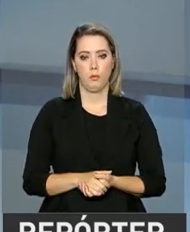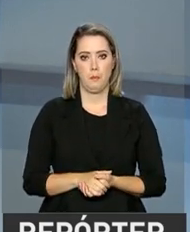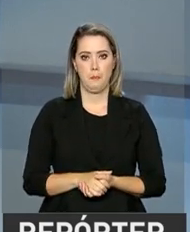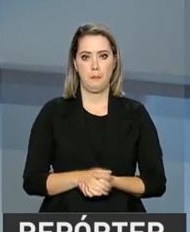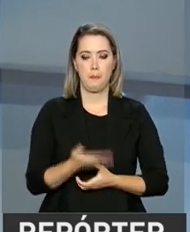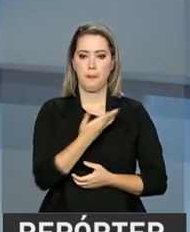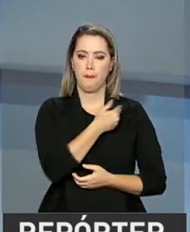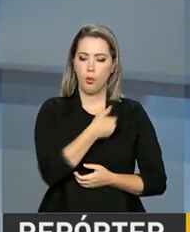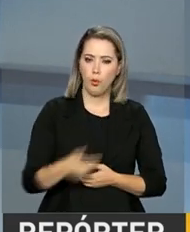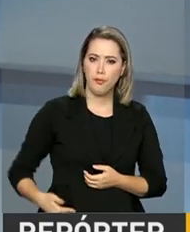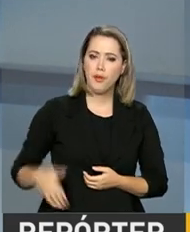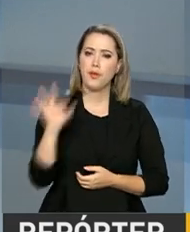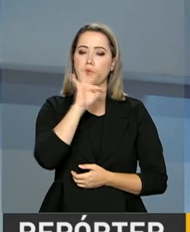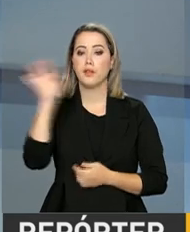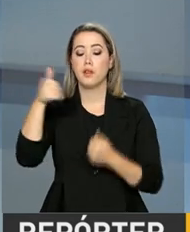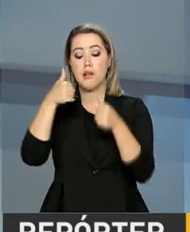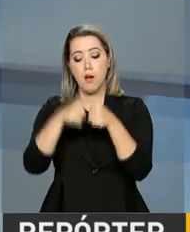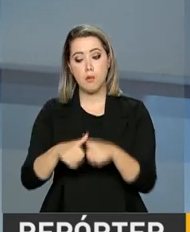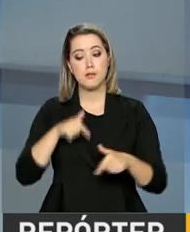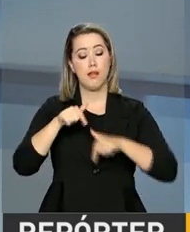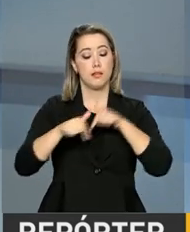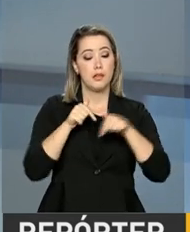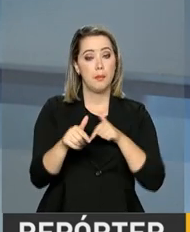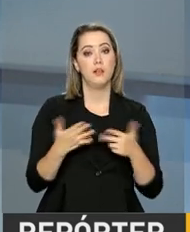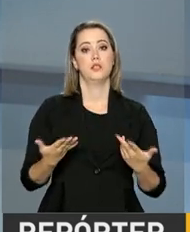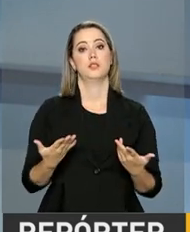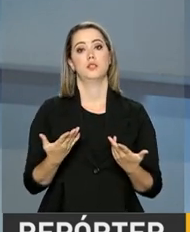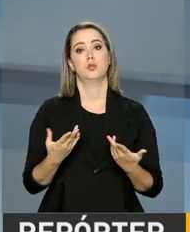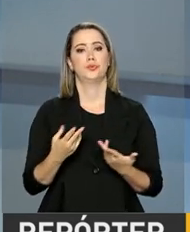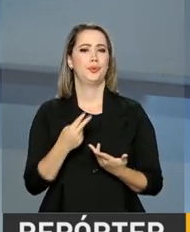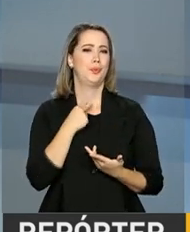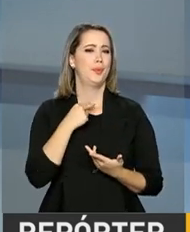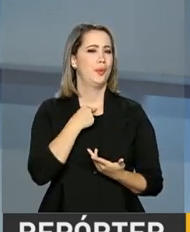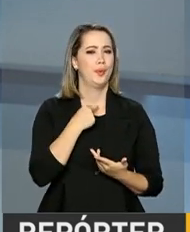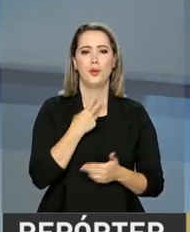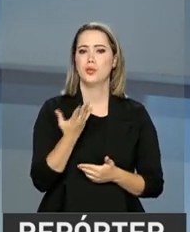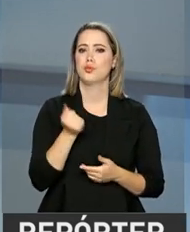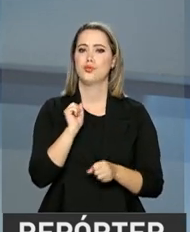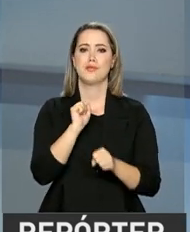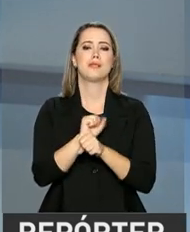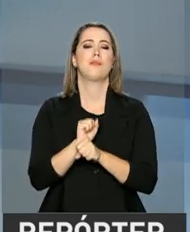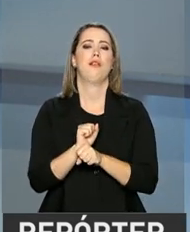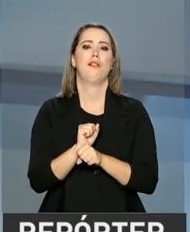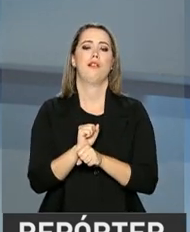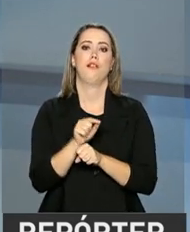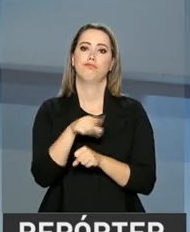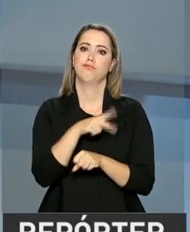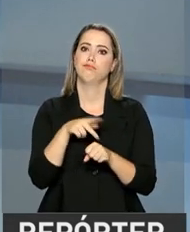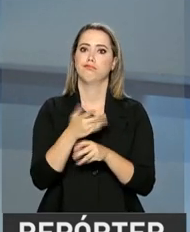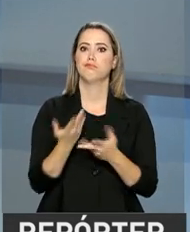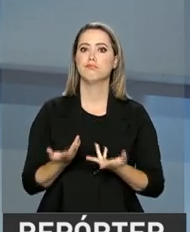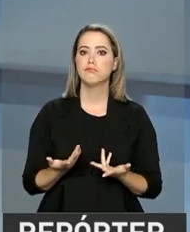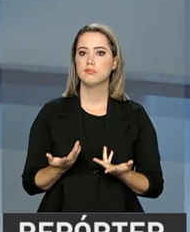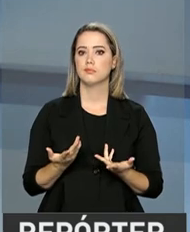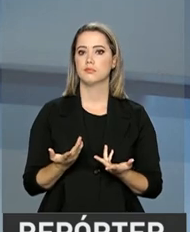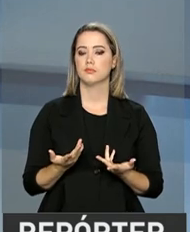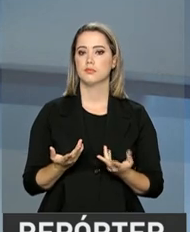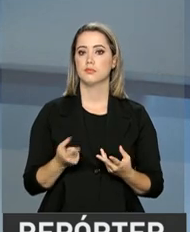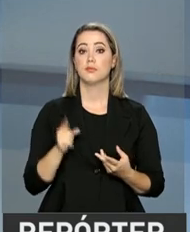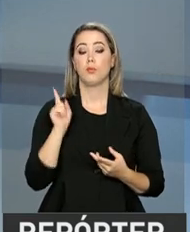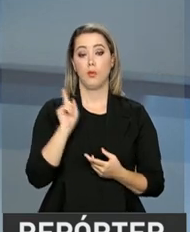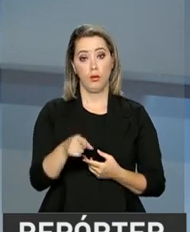trabalhando continuamente. Nós não permitiremos nenhum tipo de paralisia no país.